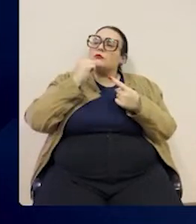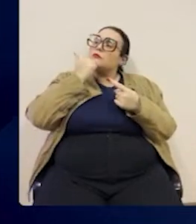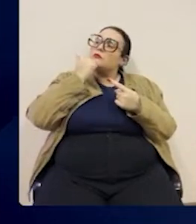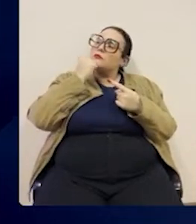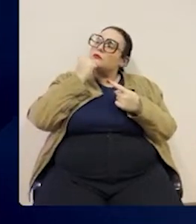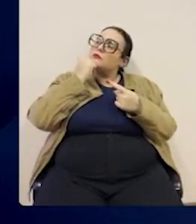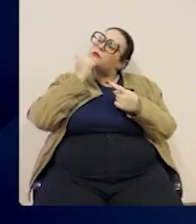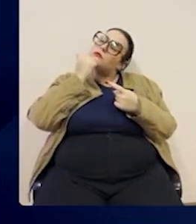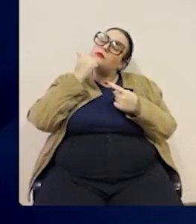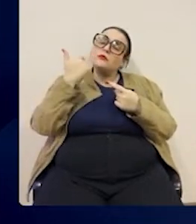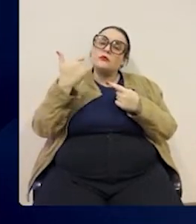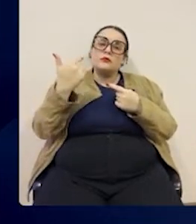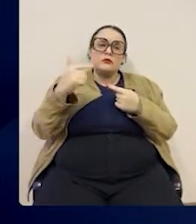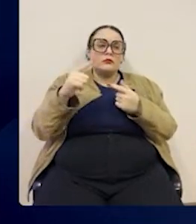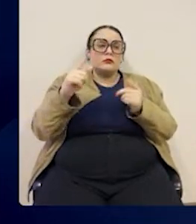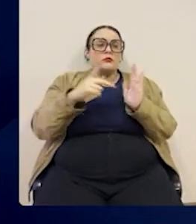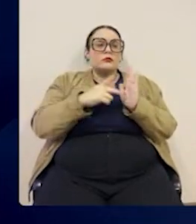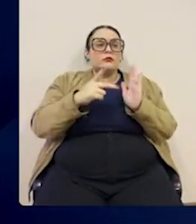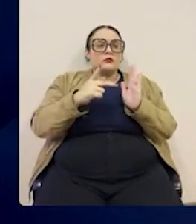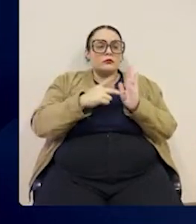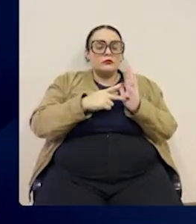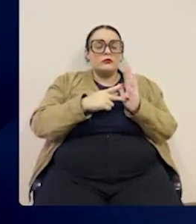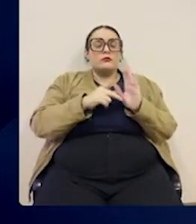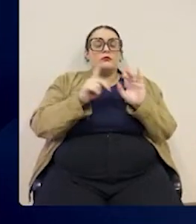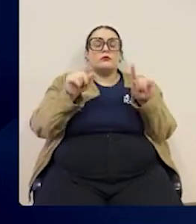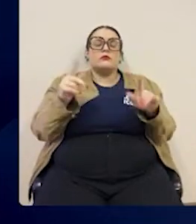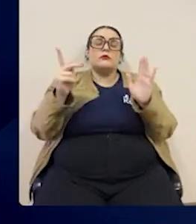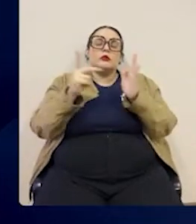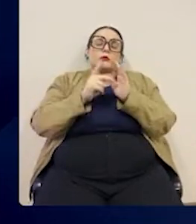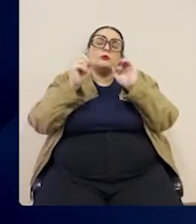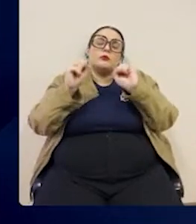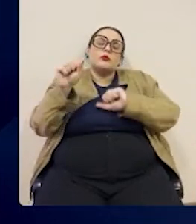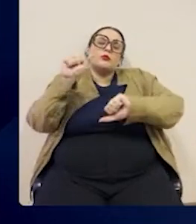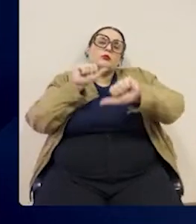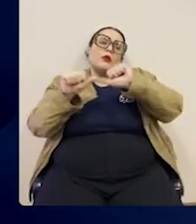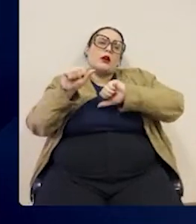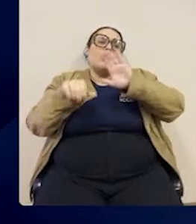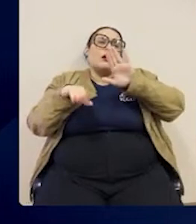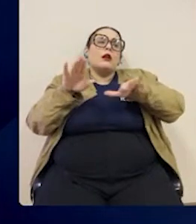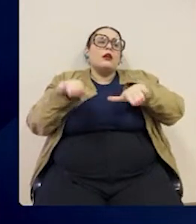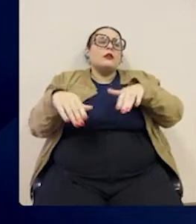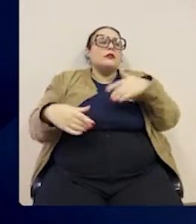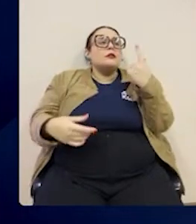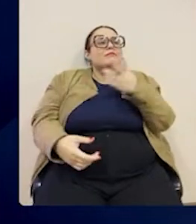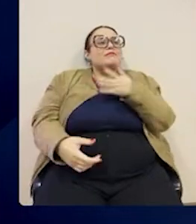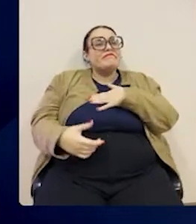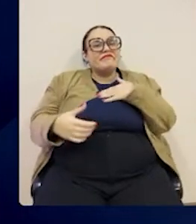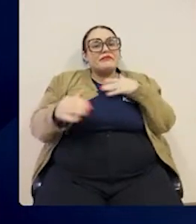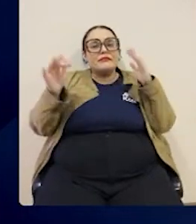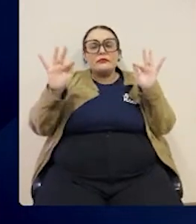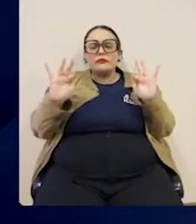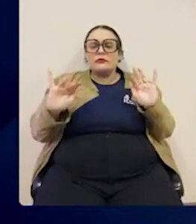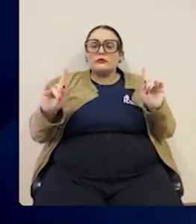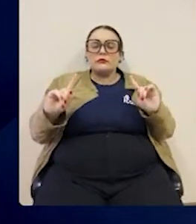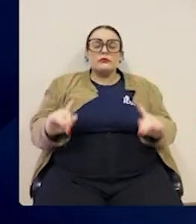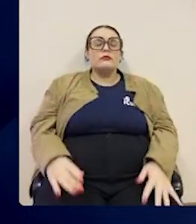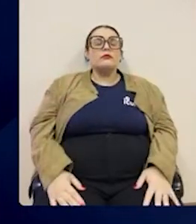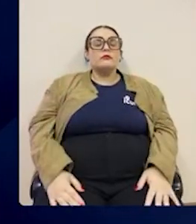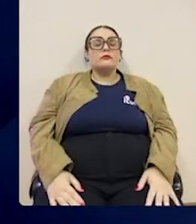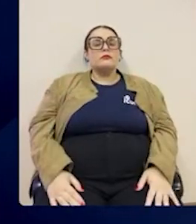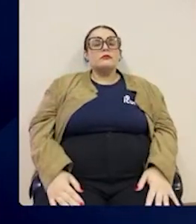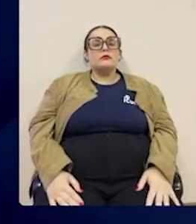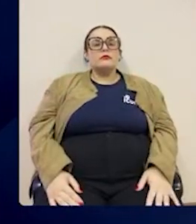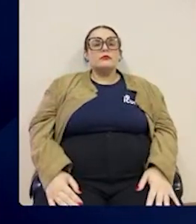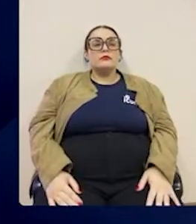vai trazer verdades, essas verdades que podem mudar nem sempre vão trazer verdades que nos agradam, então é isso. E a gente